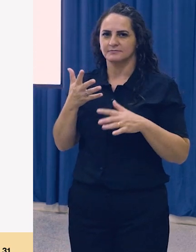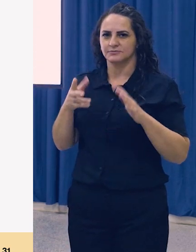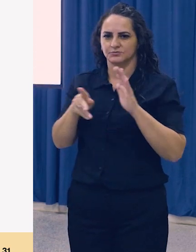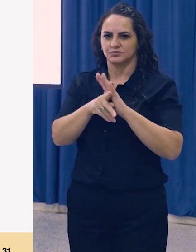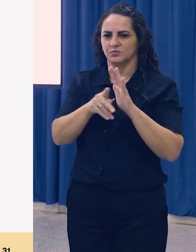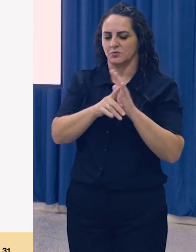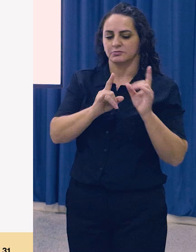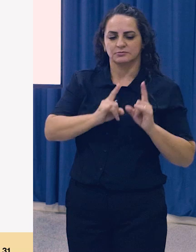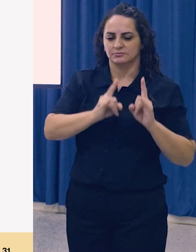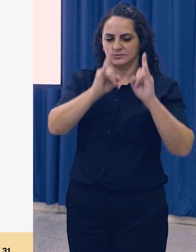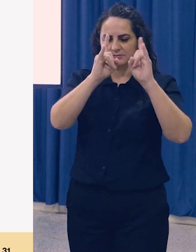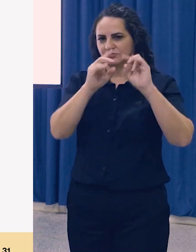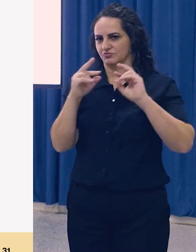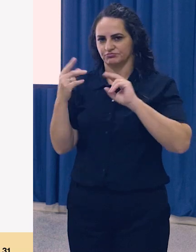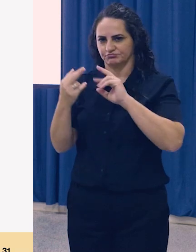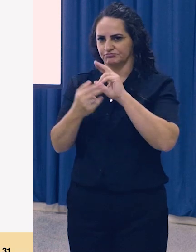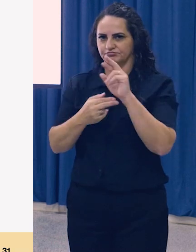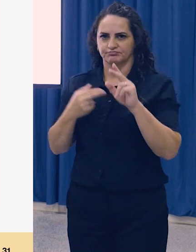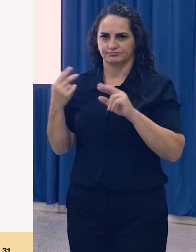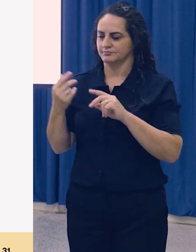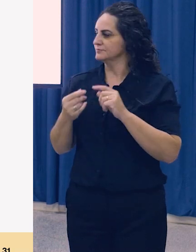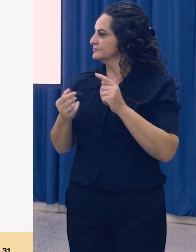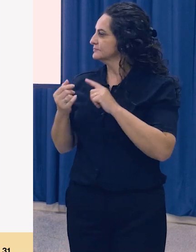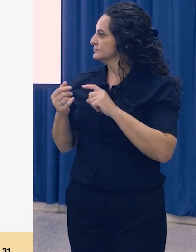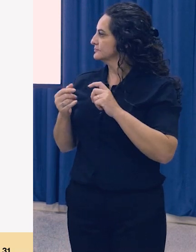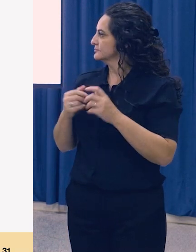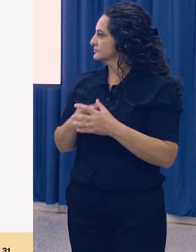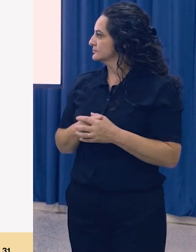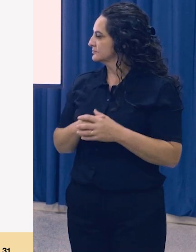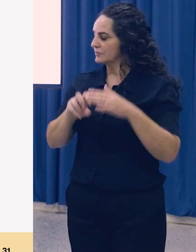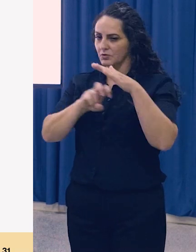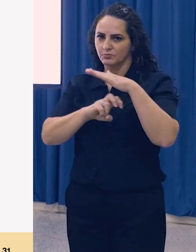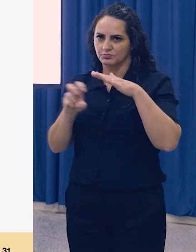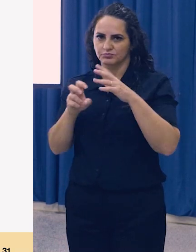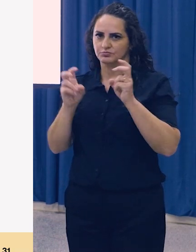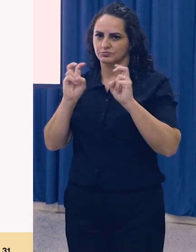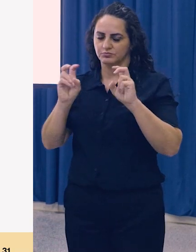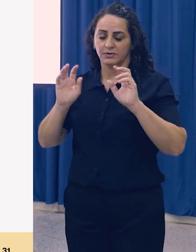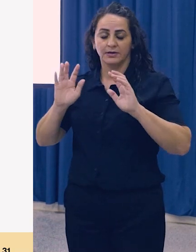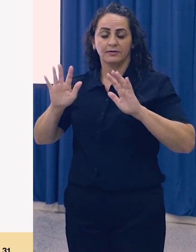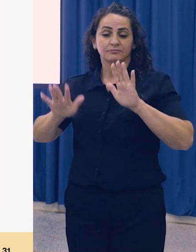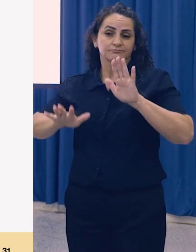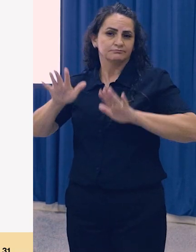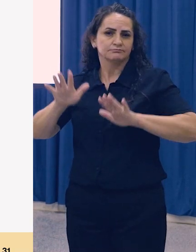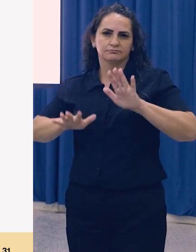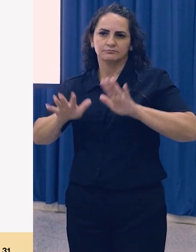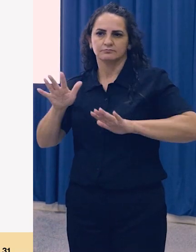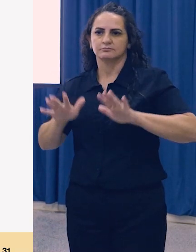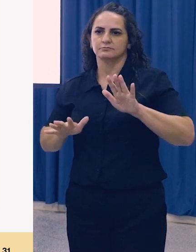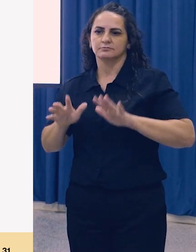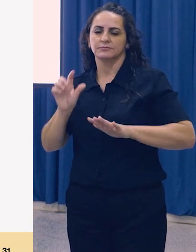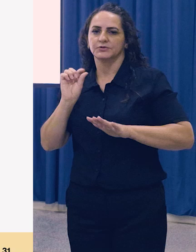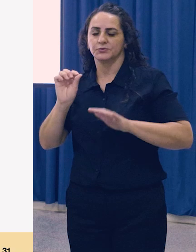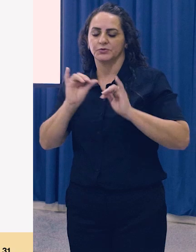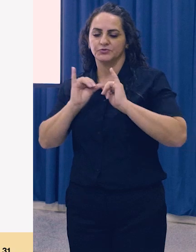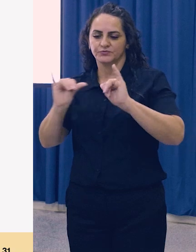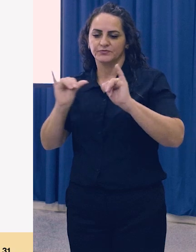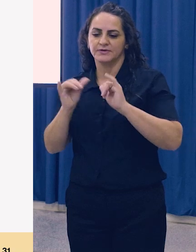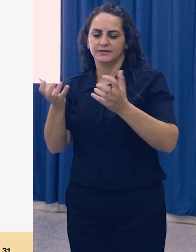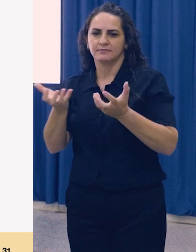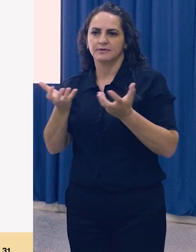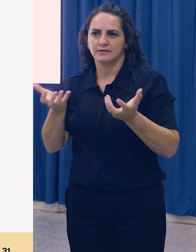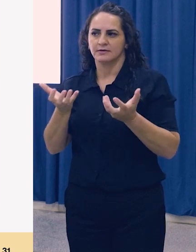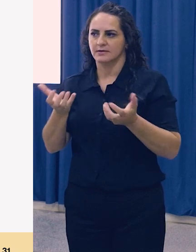em prédios e em passagens de metrô, ônibus. Vai depender do tipo de divulgação que tu quer